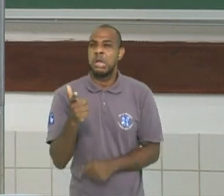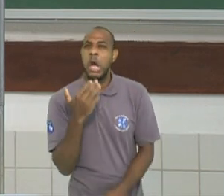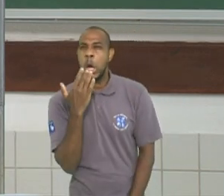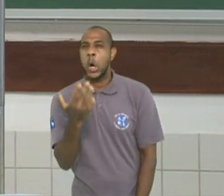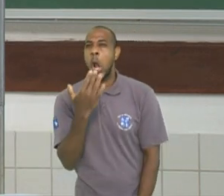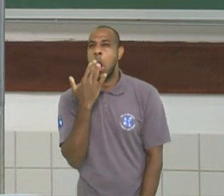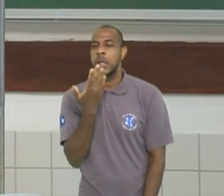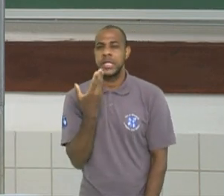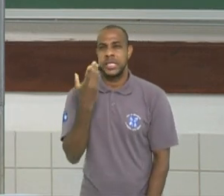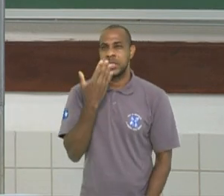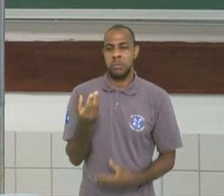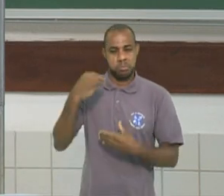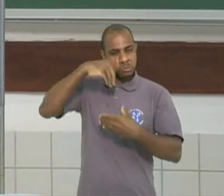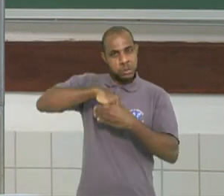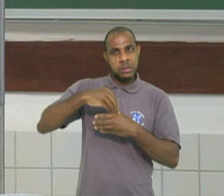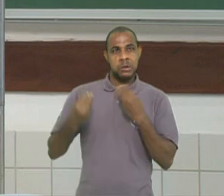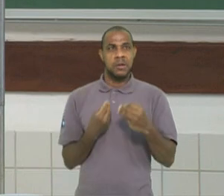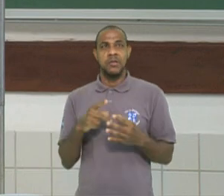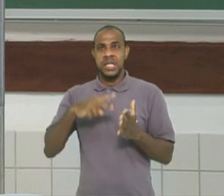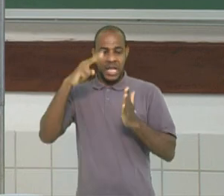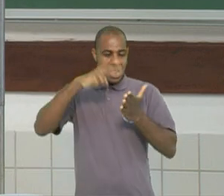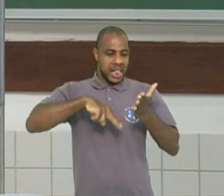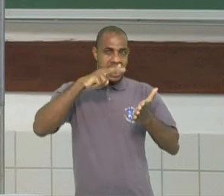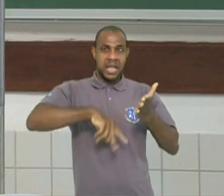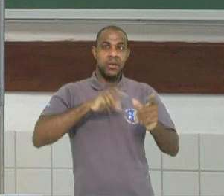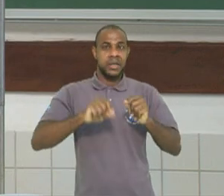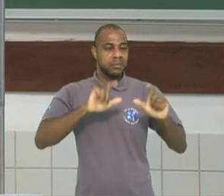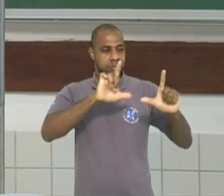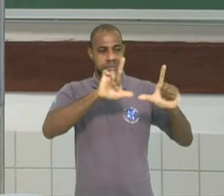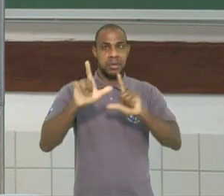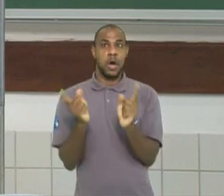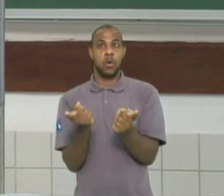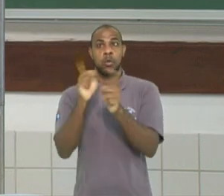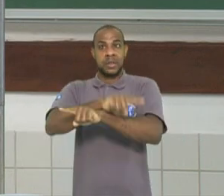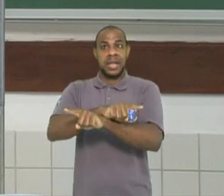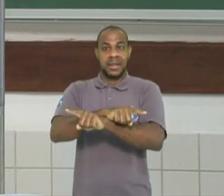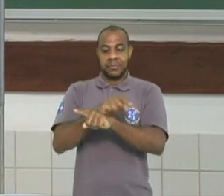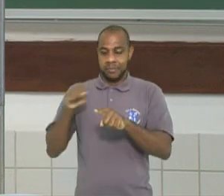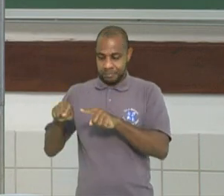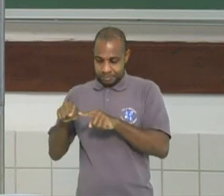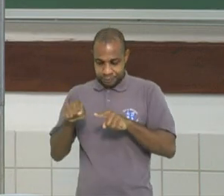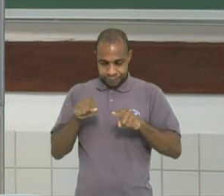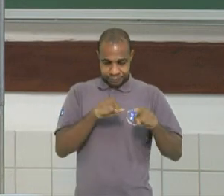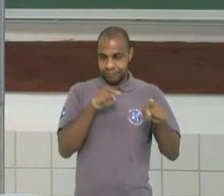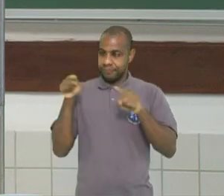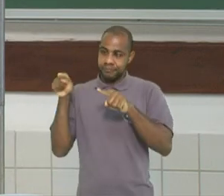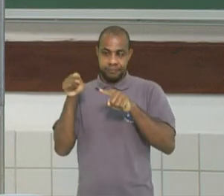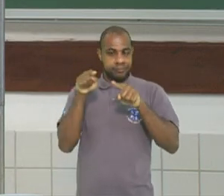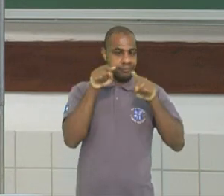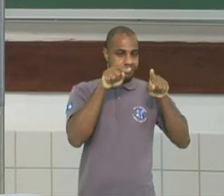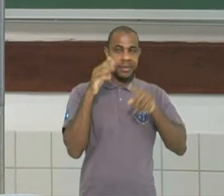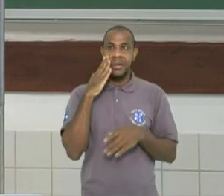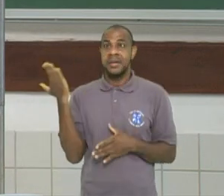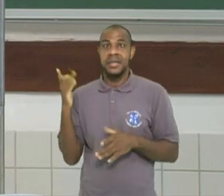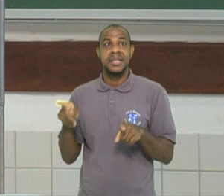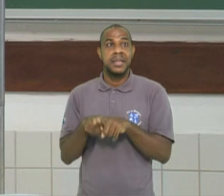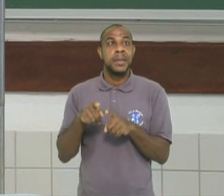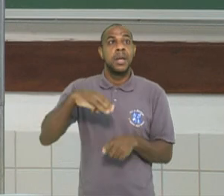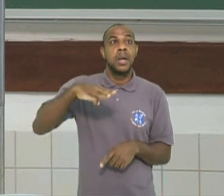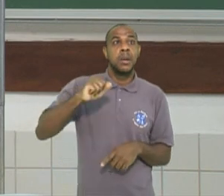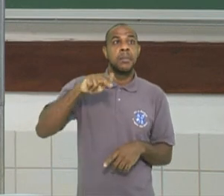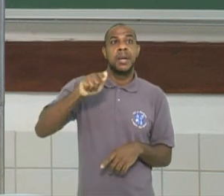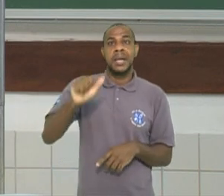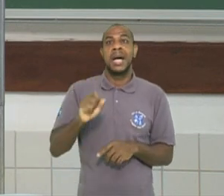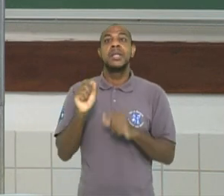colorido interior dele e você lê a realmente ela não é contrária E além disso uma coisa interessante dos mangás